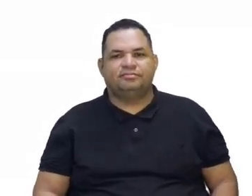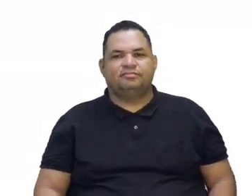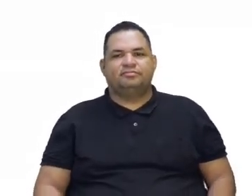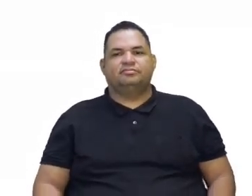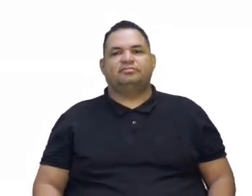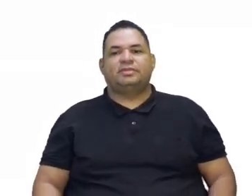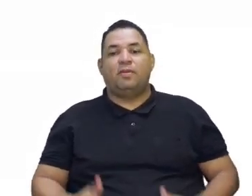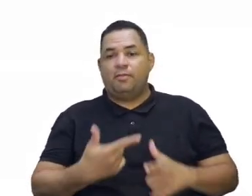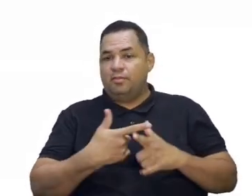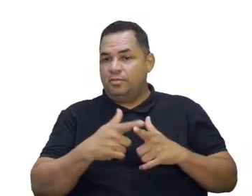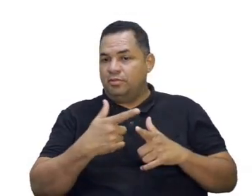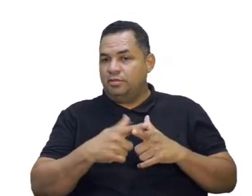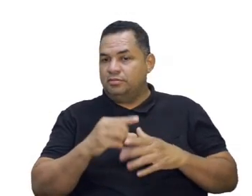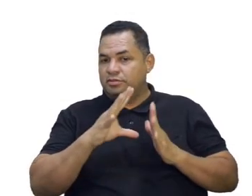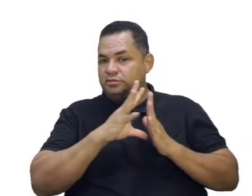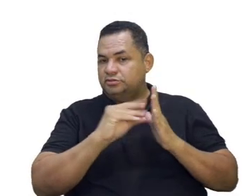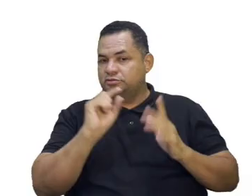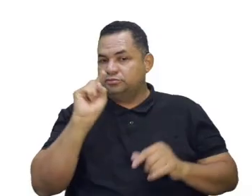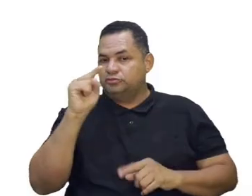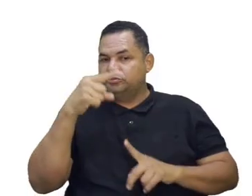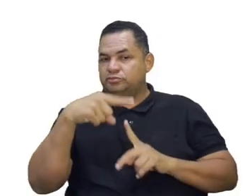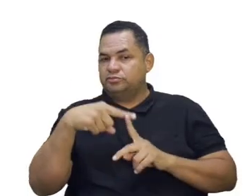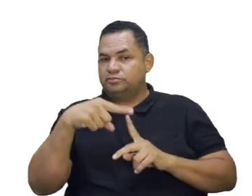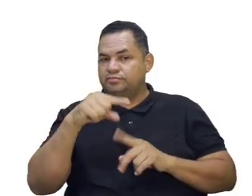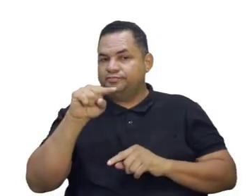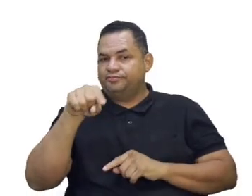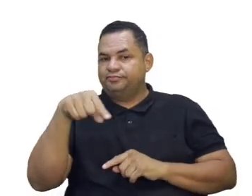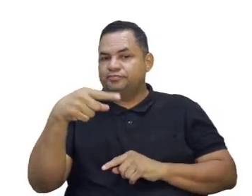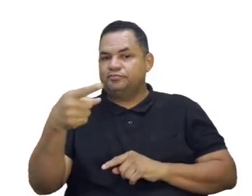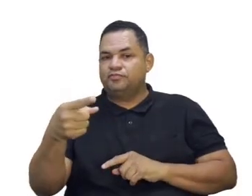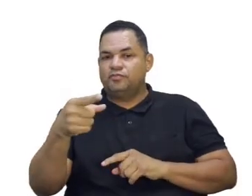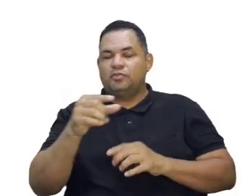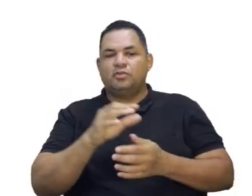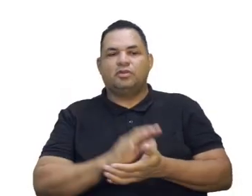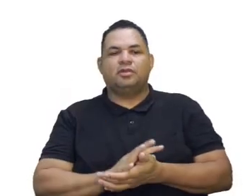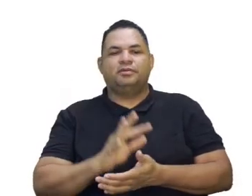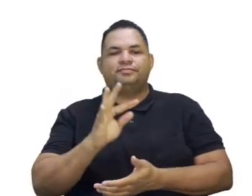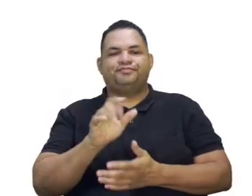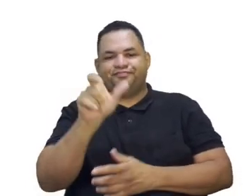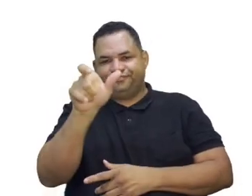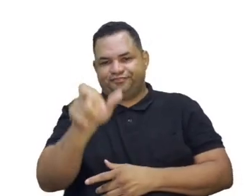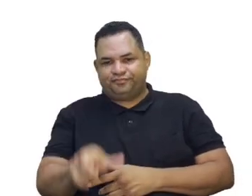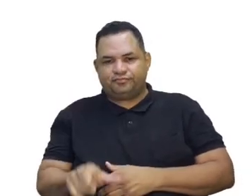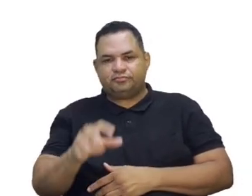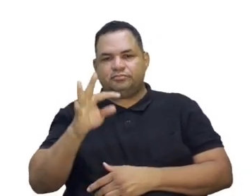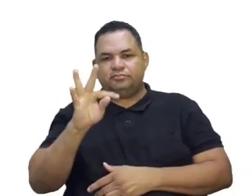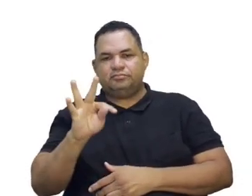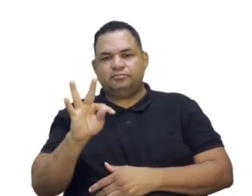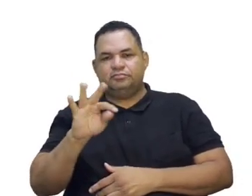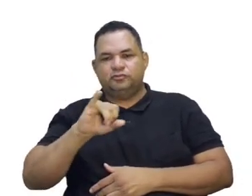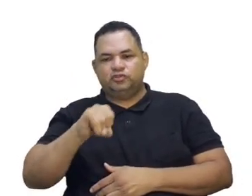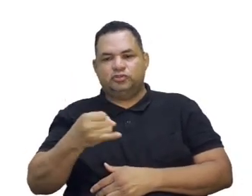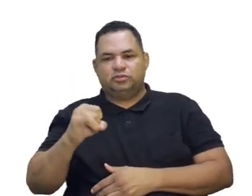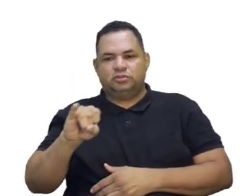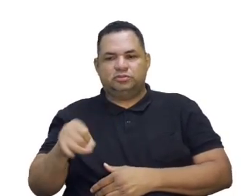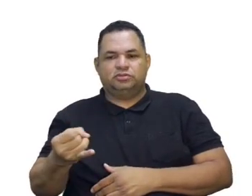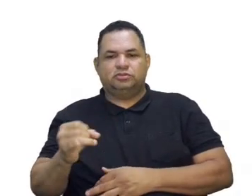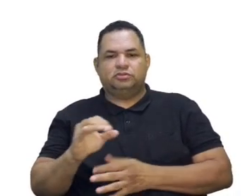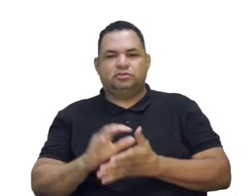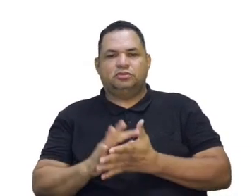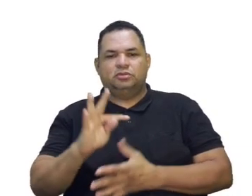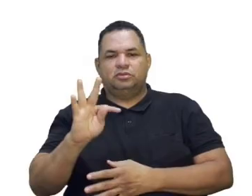de Dalton. Depois de Dalton, a gente tem Thomson, né? J.J.